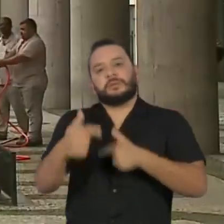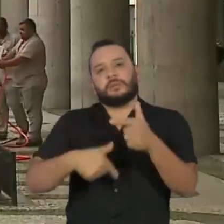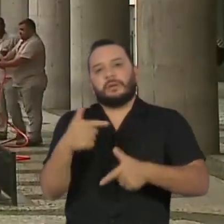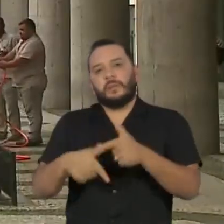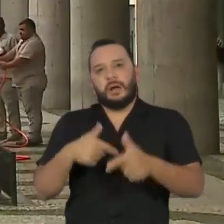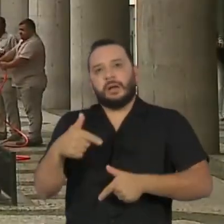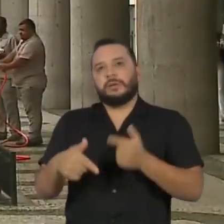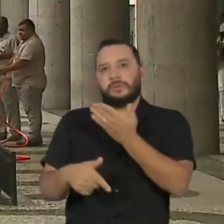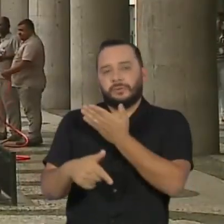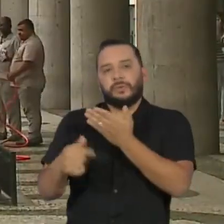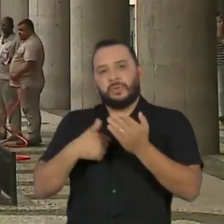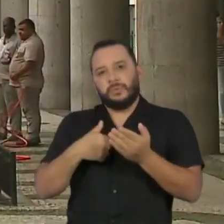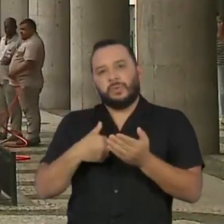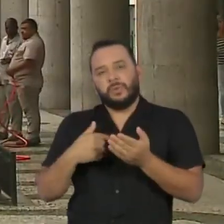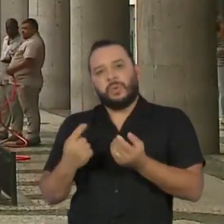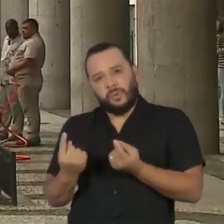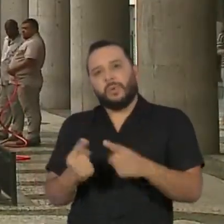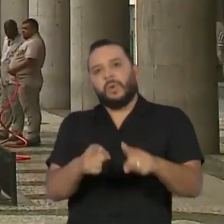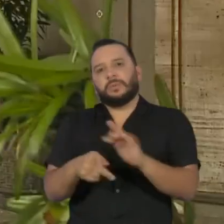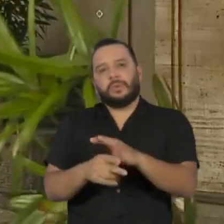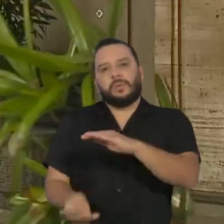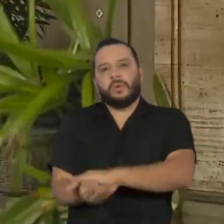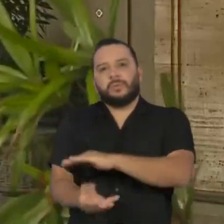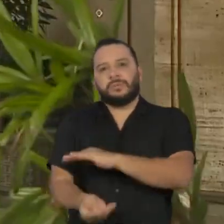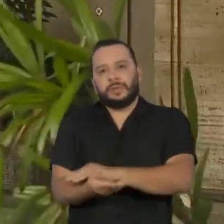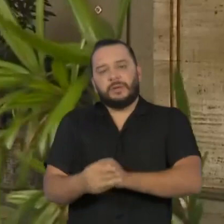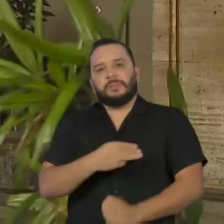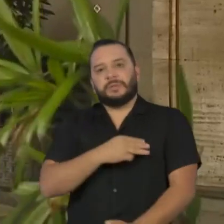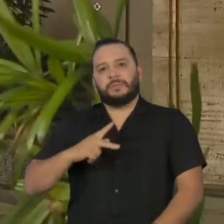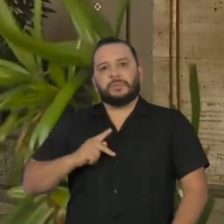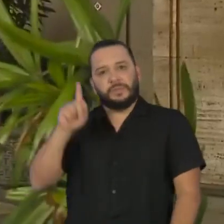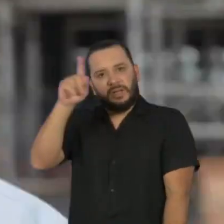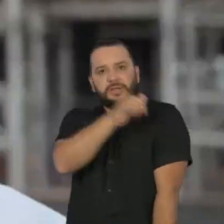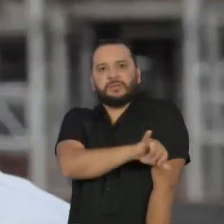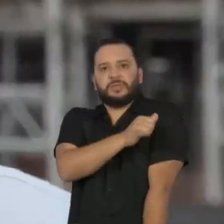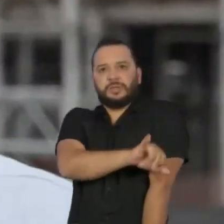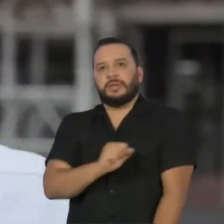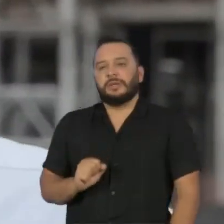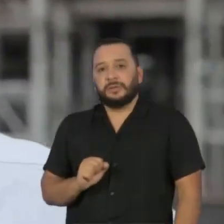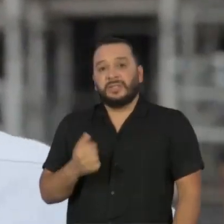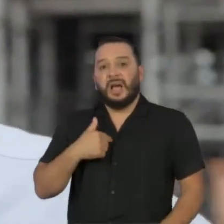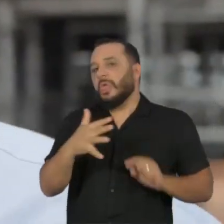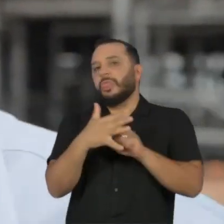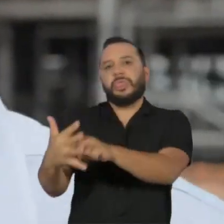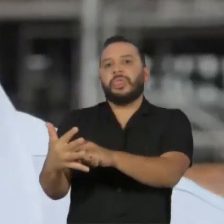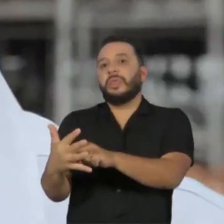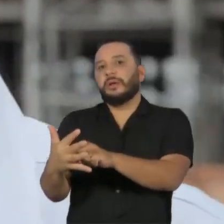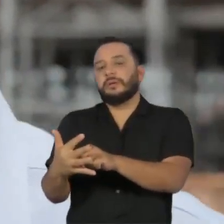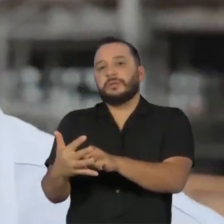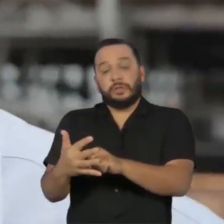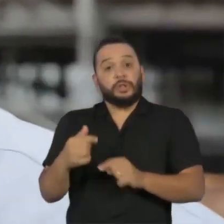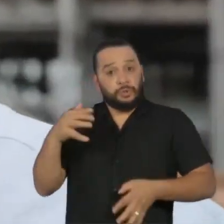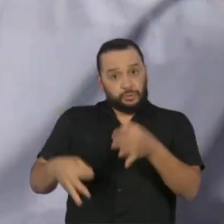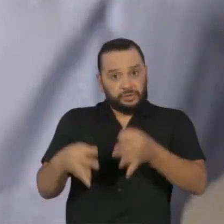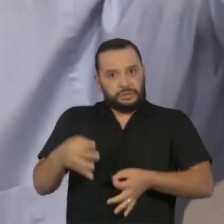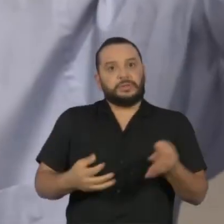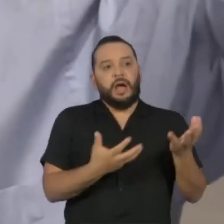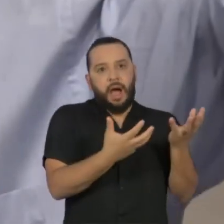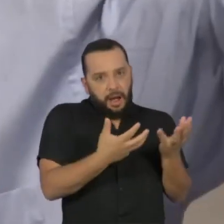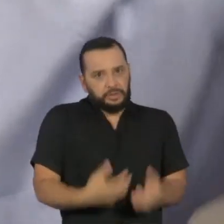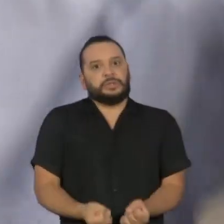especializada no combate à corrupção do Ministério Público do Rio de Janeiro na denúncia aceita pela justiça